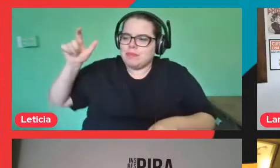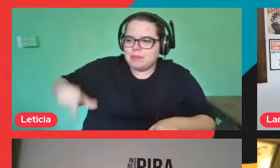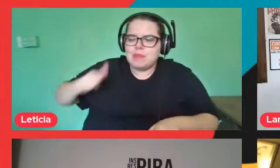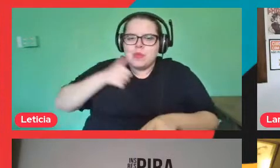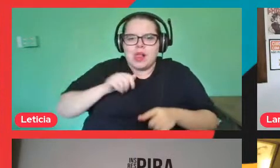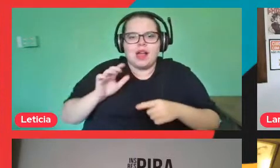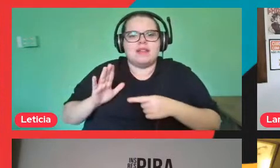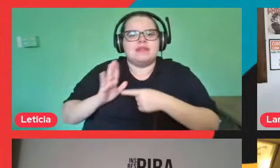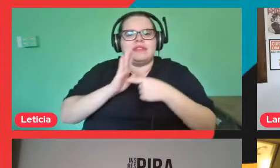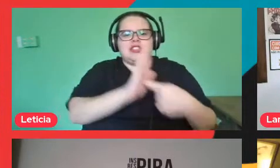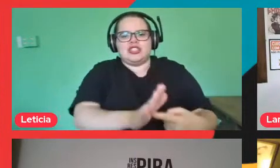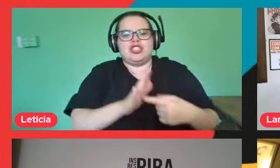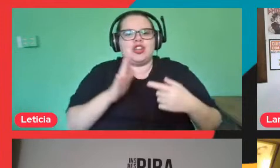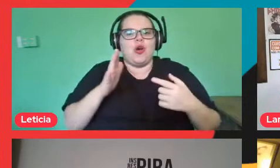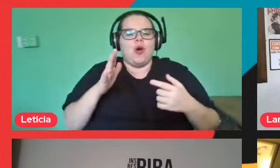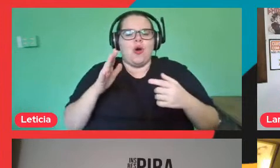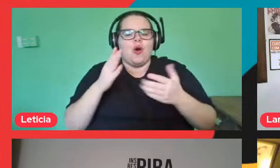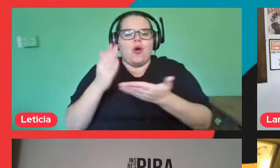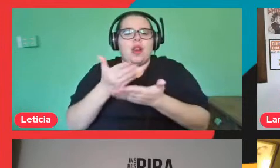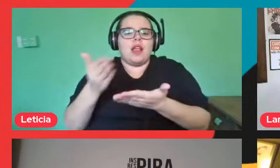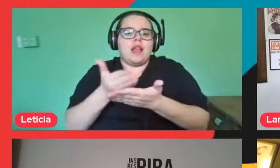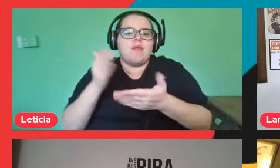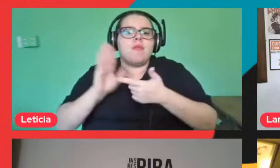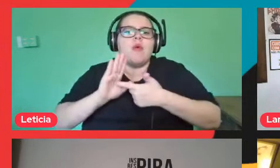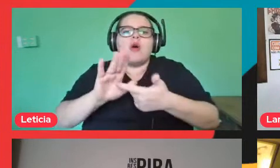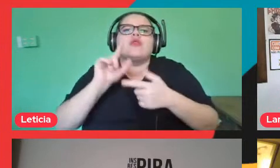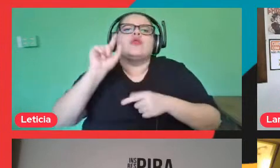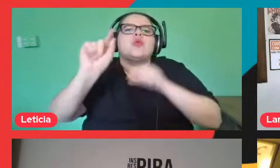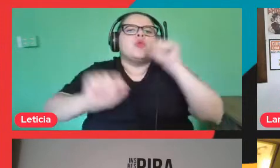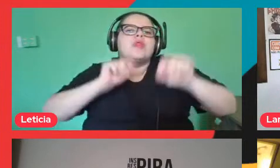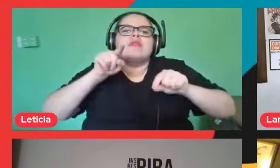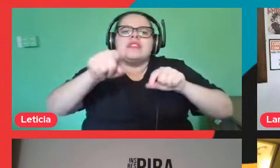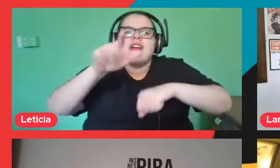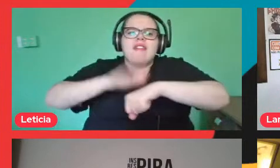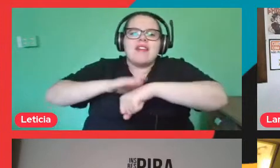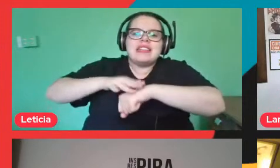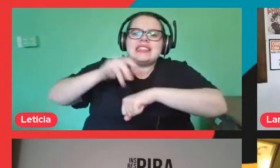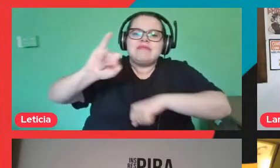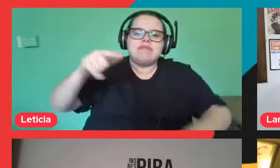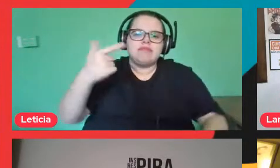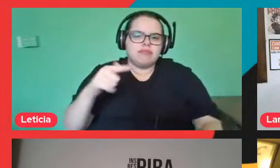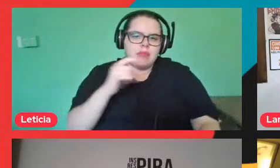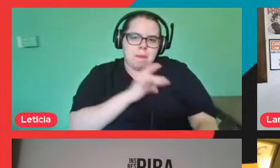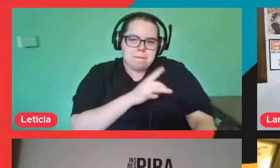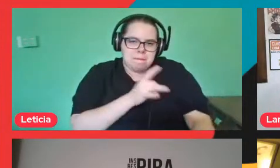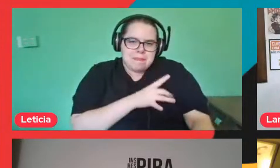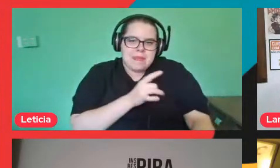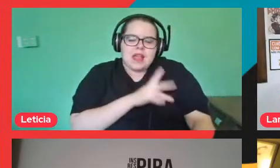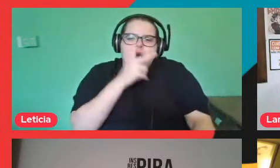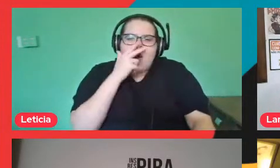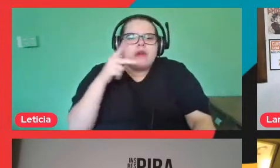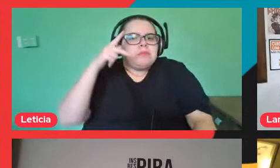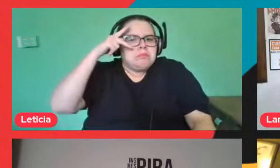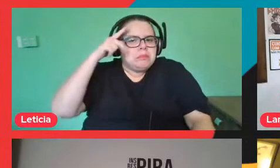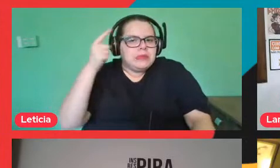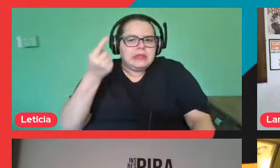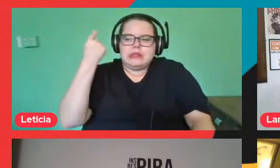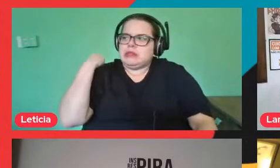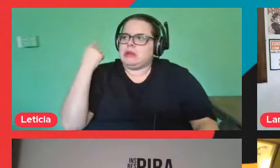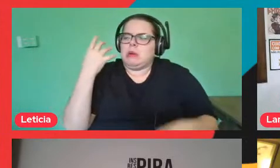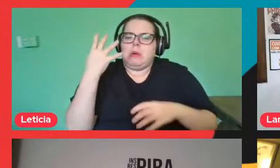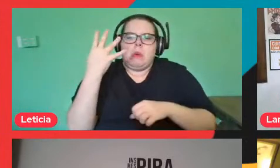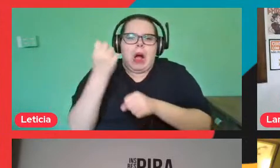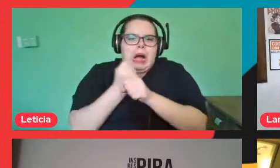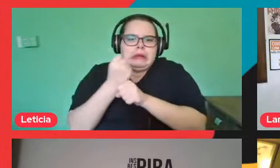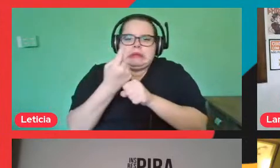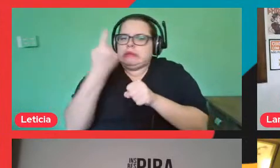uma ex-gestora, e no livro ele fala o que, que você faria se você não tivesse medo, né? Acho que a Priscila, de 4 anos atrás, que não tinha